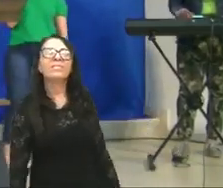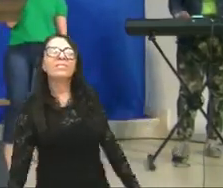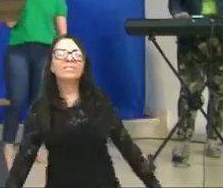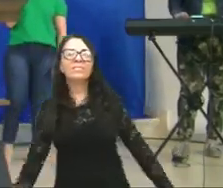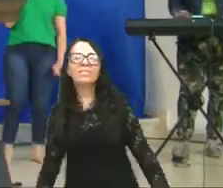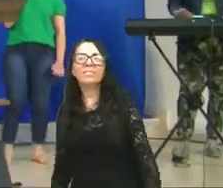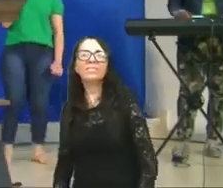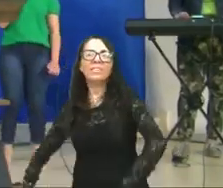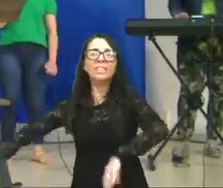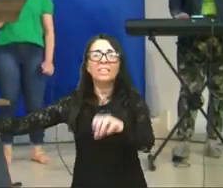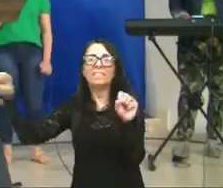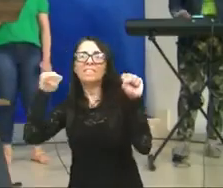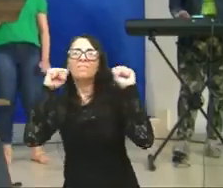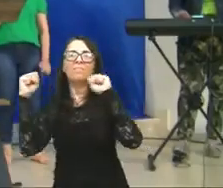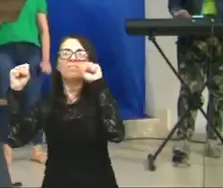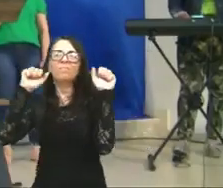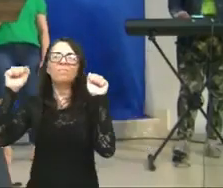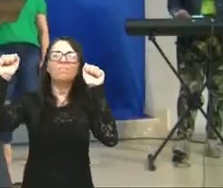santo,